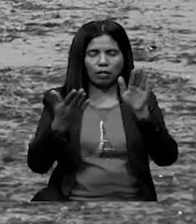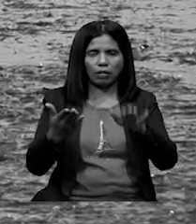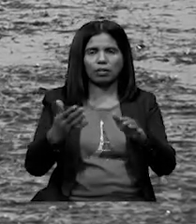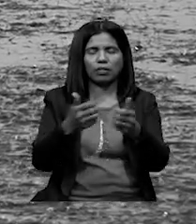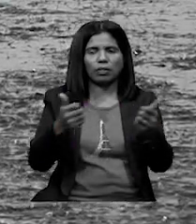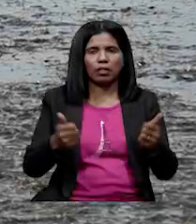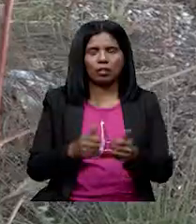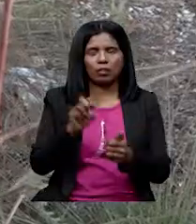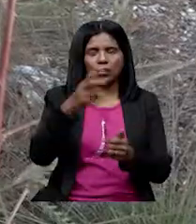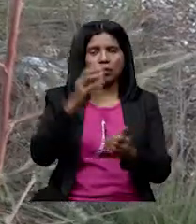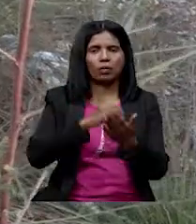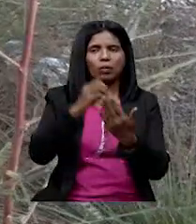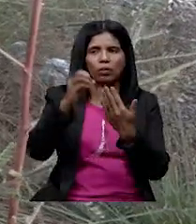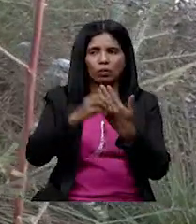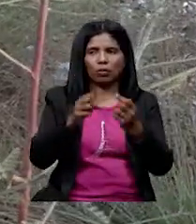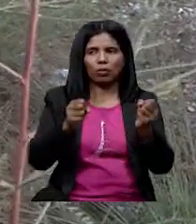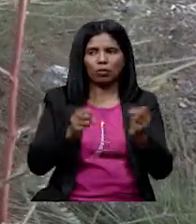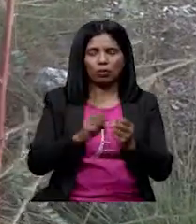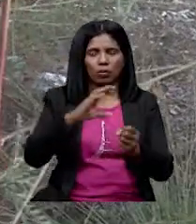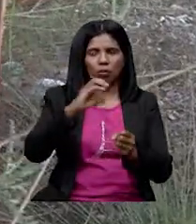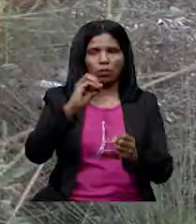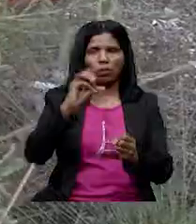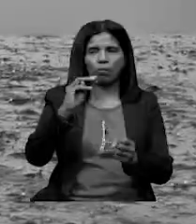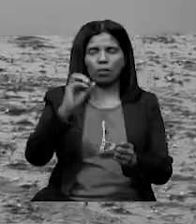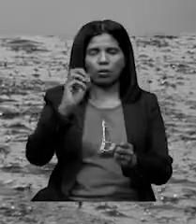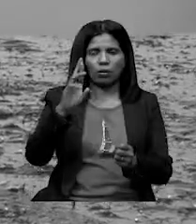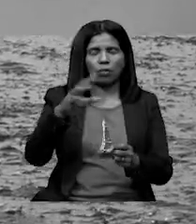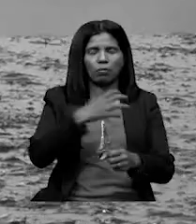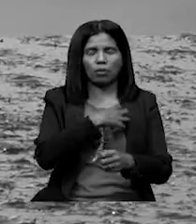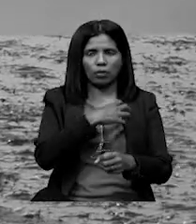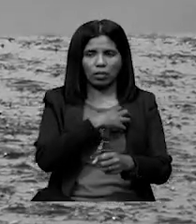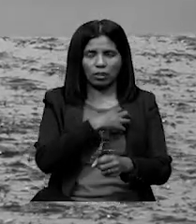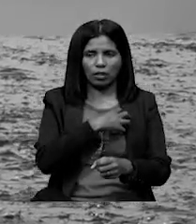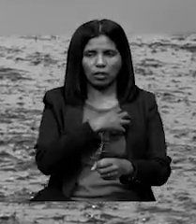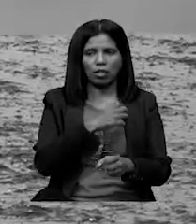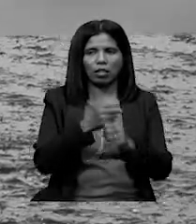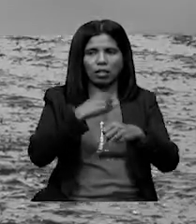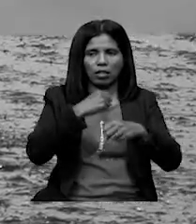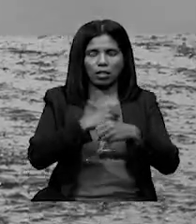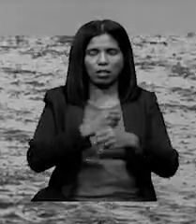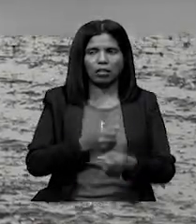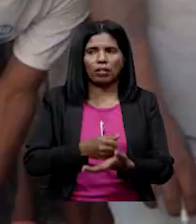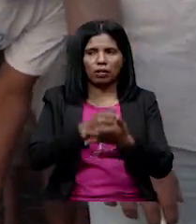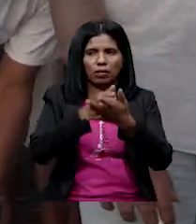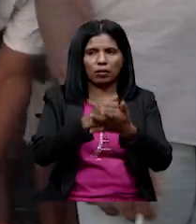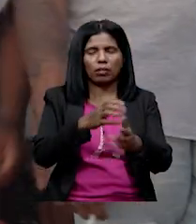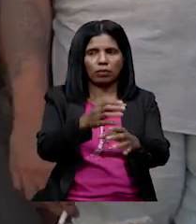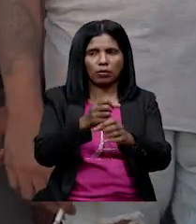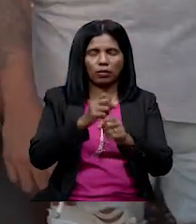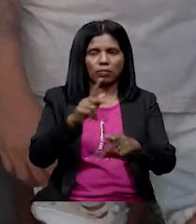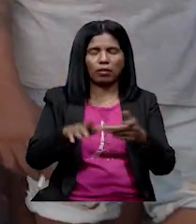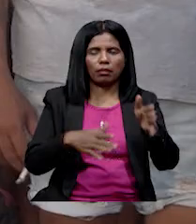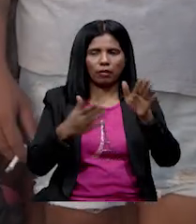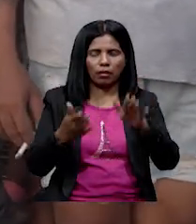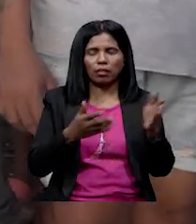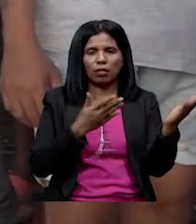aldeia 12 de outubro, Suco Comoro, Polícia Esquadra Dom Aleixo, na Polícia Forensique, hala ona atendimento ho de recolha mate isin no